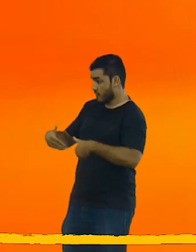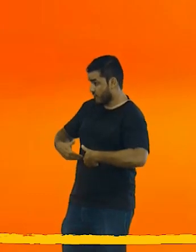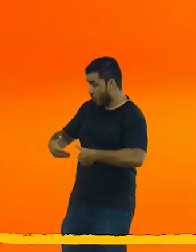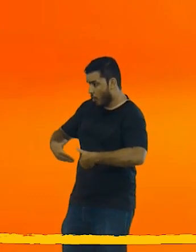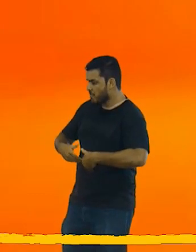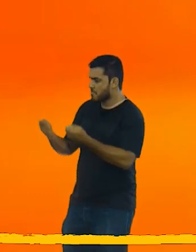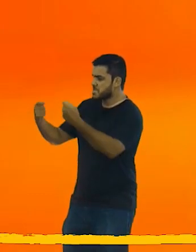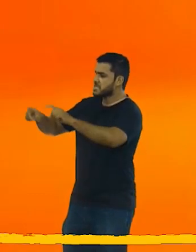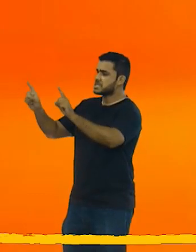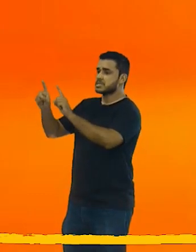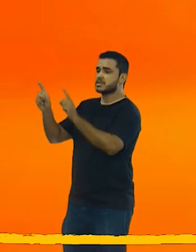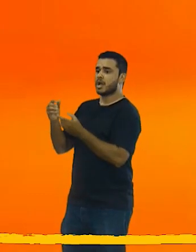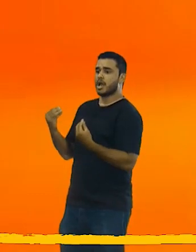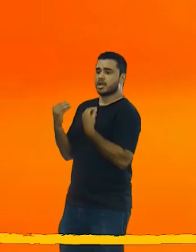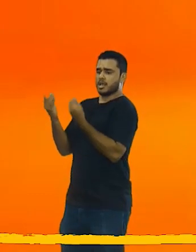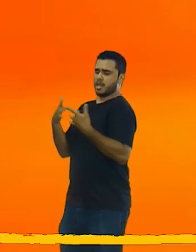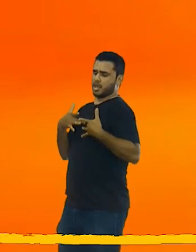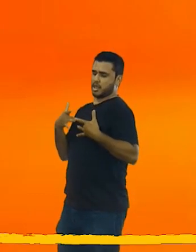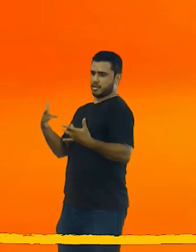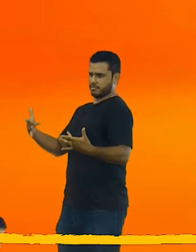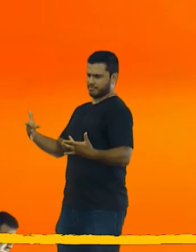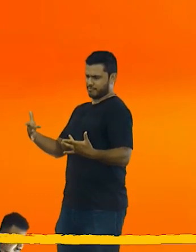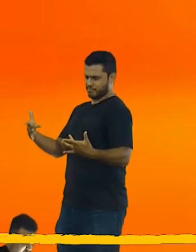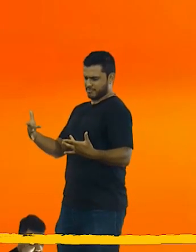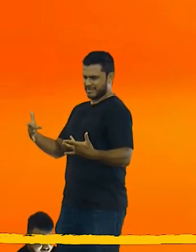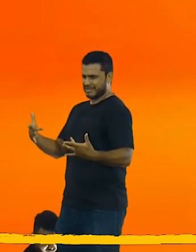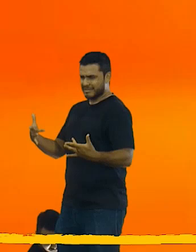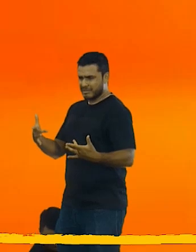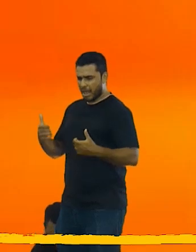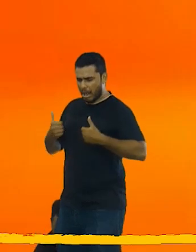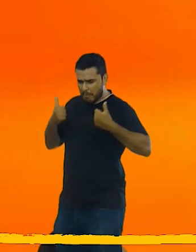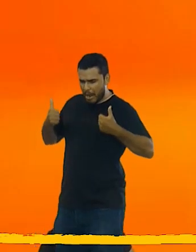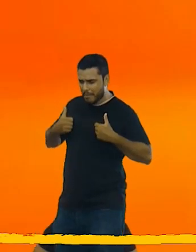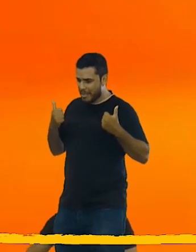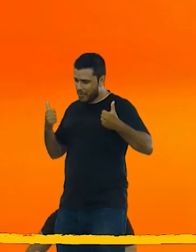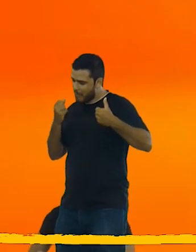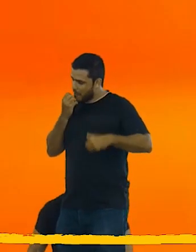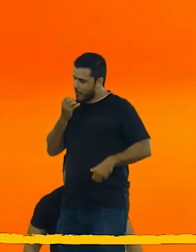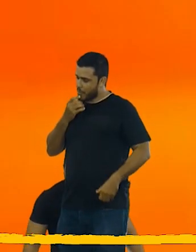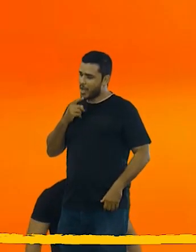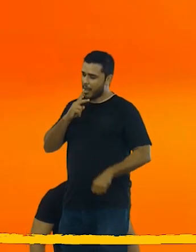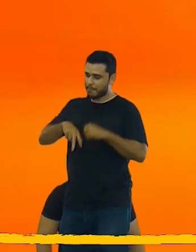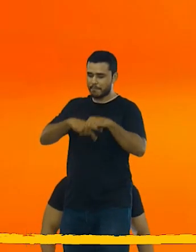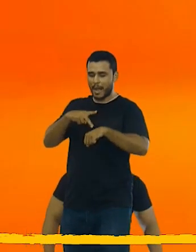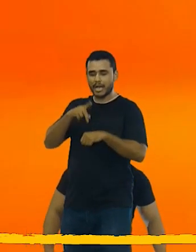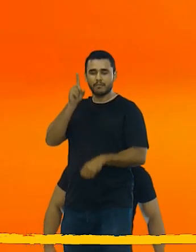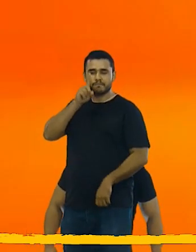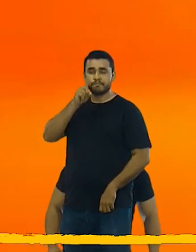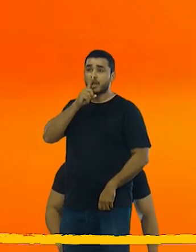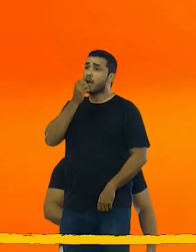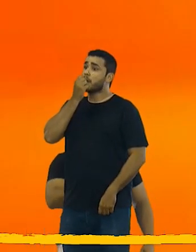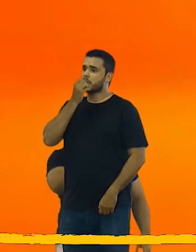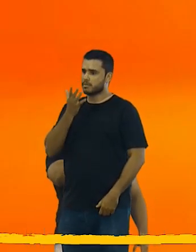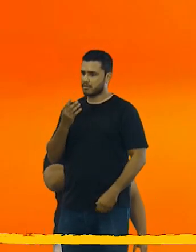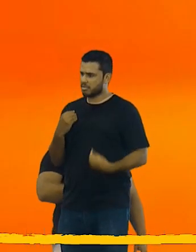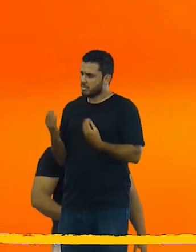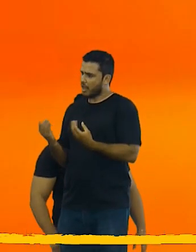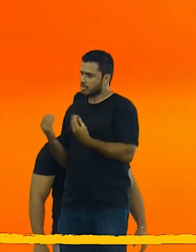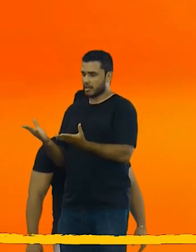dizer, isso não é ajudar o africano. Isso não está ajudando a África em nada. Dar esmola não